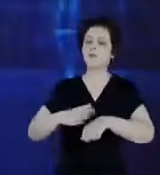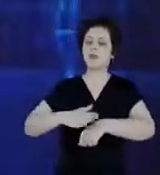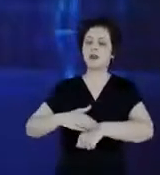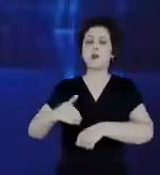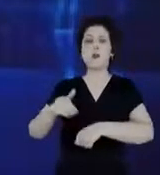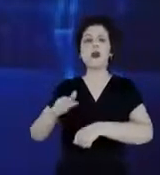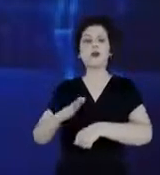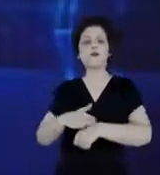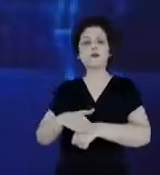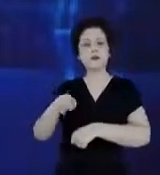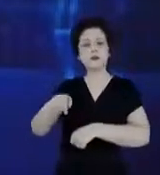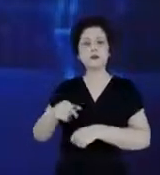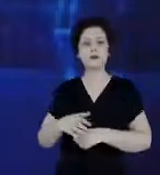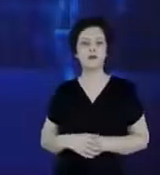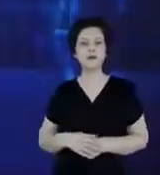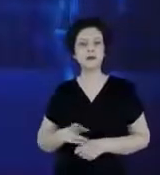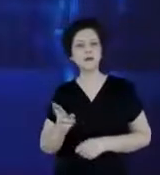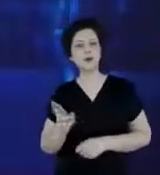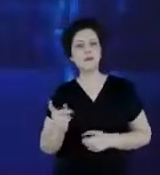a essa sua pergunta, Elisa.